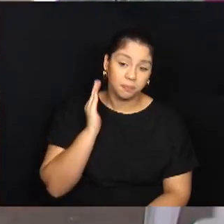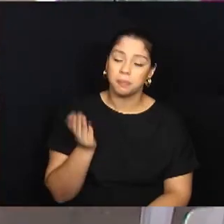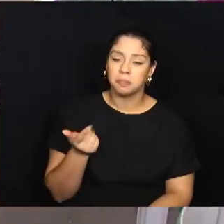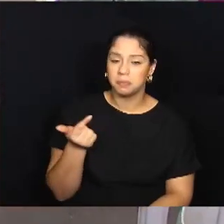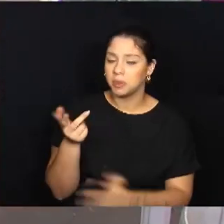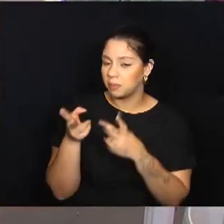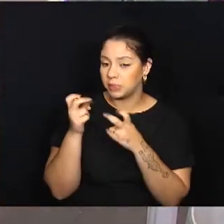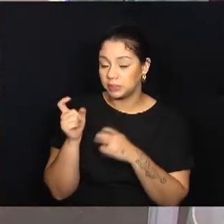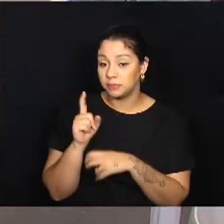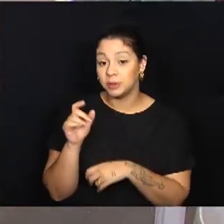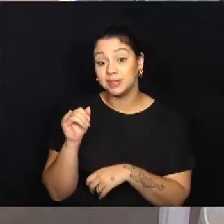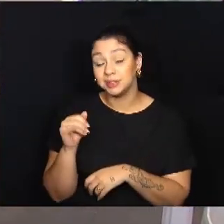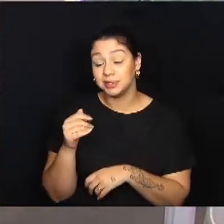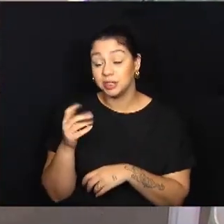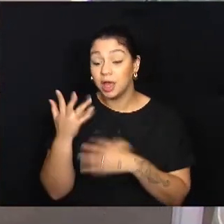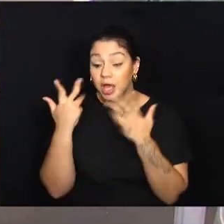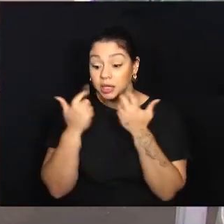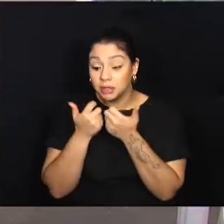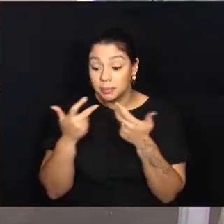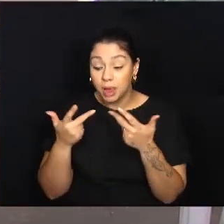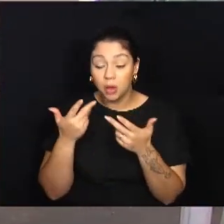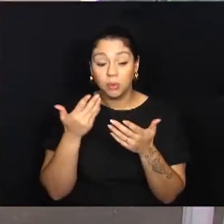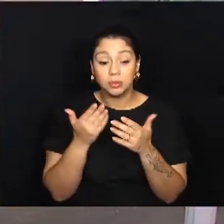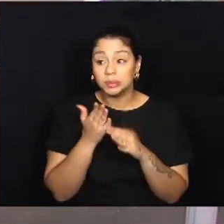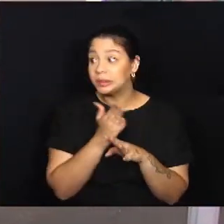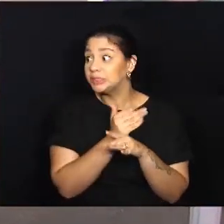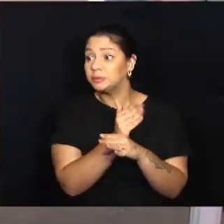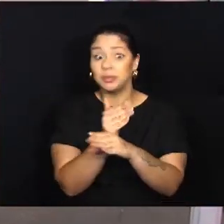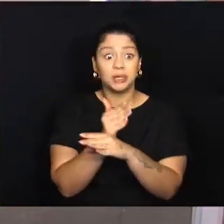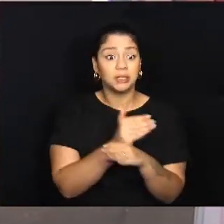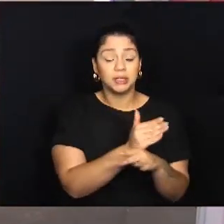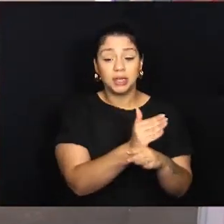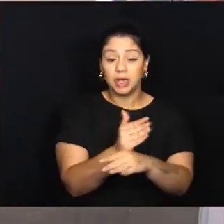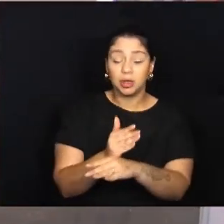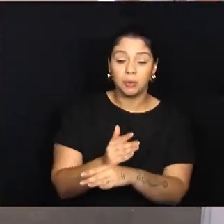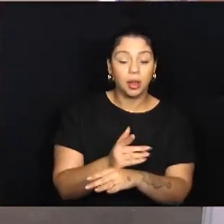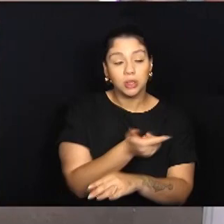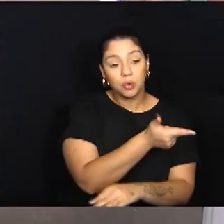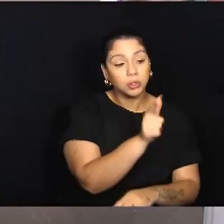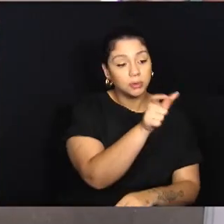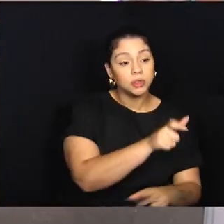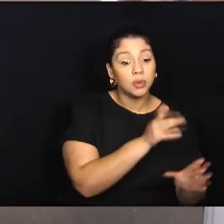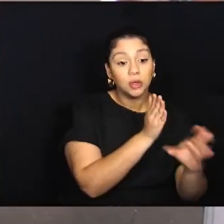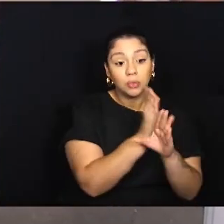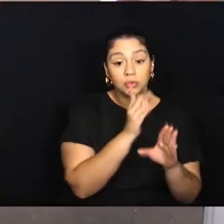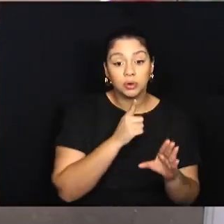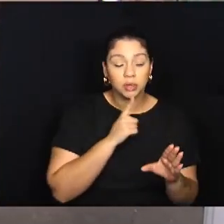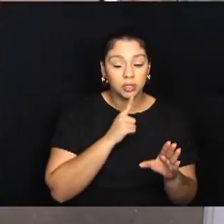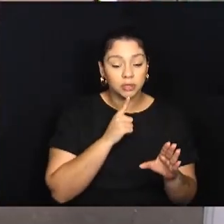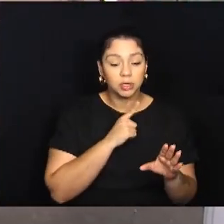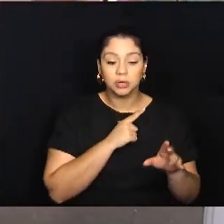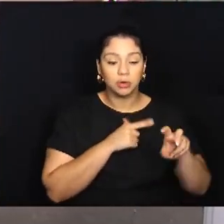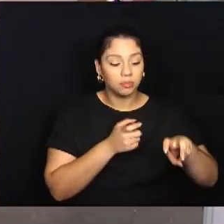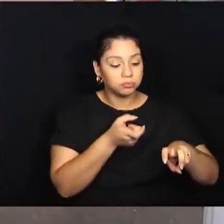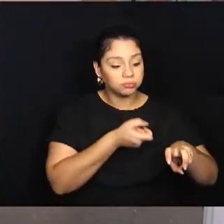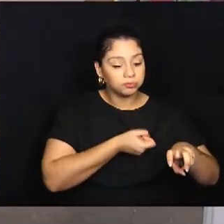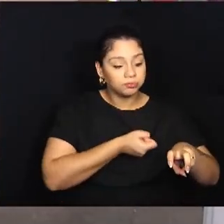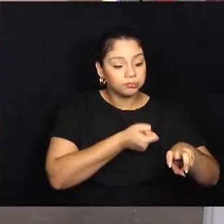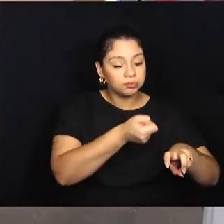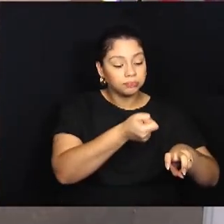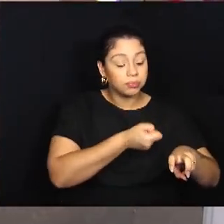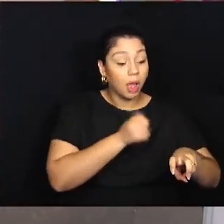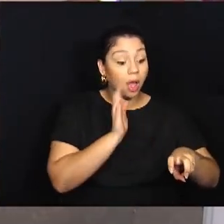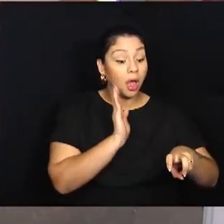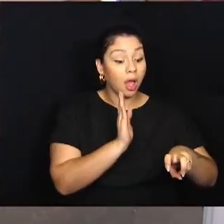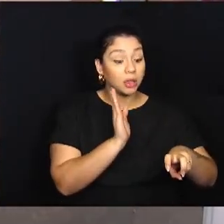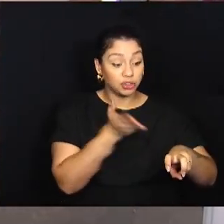assim, se você perdeu o animal, alguém achou, levou no veterinário ou uma outra instituição, passando o leitorzinho de microchip, tem os dados do